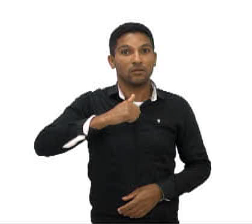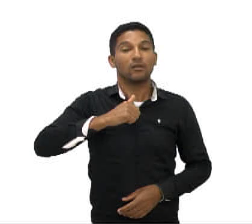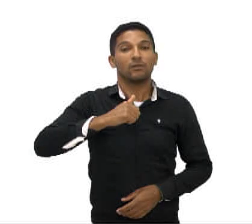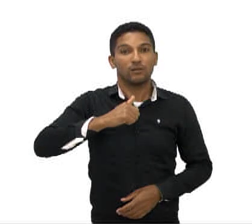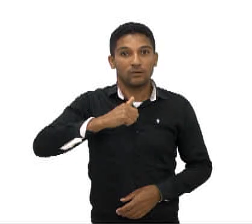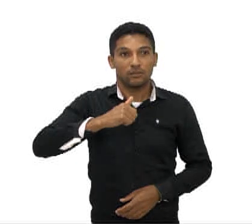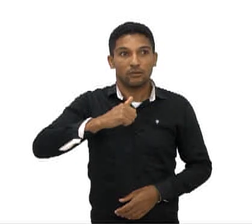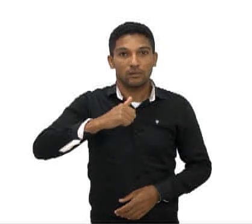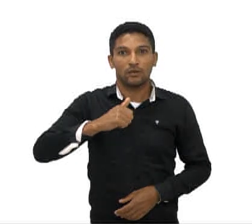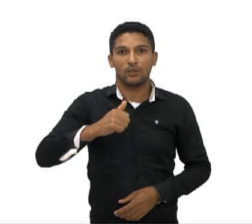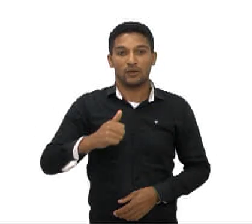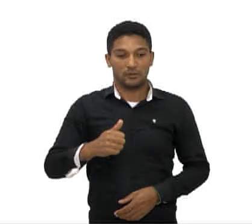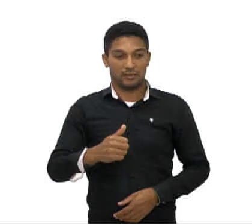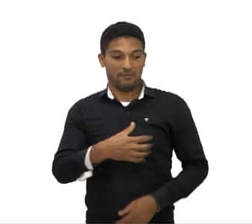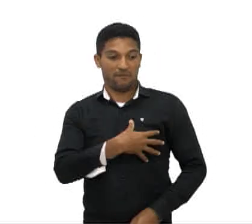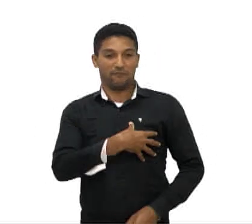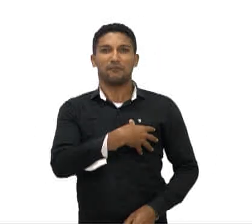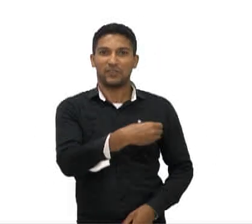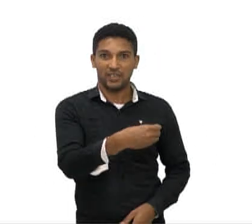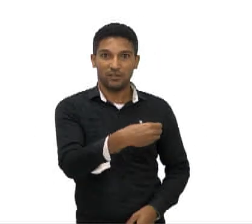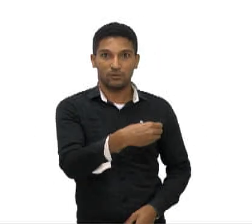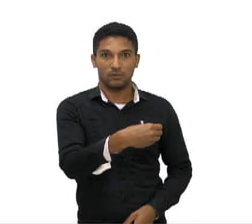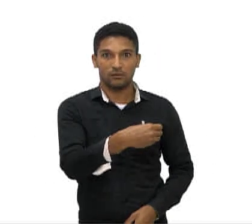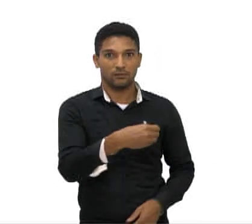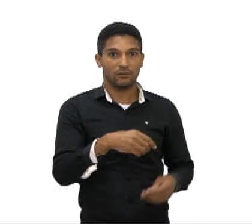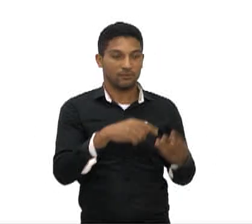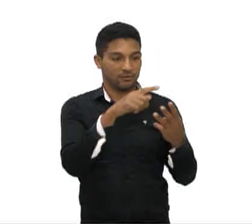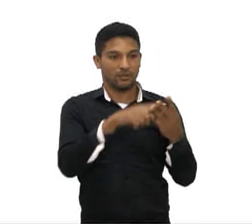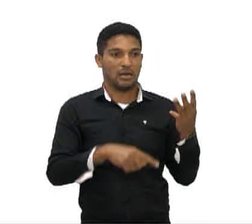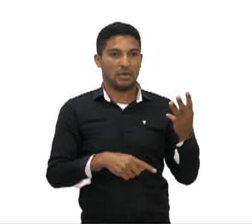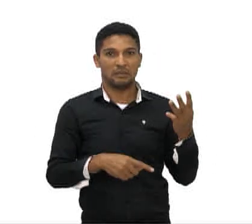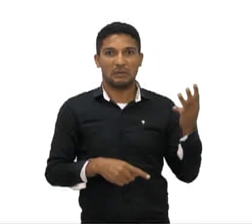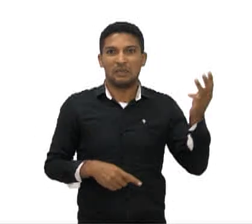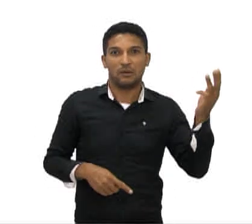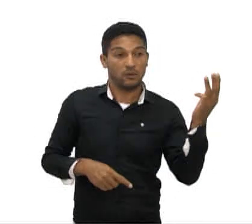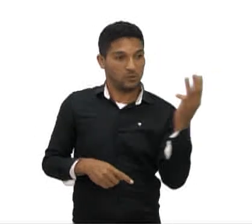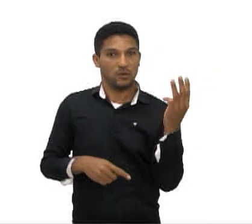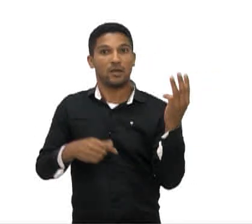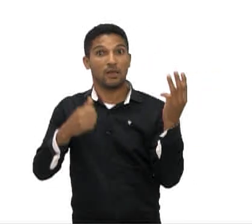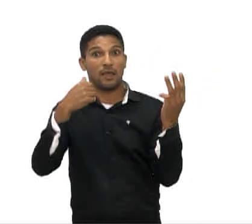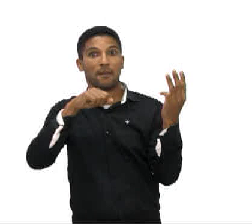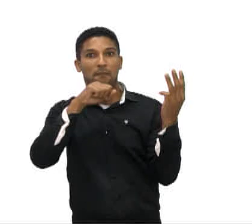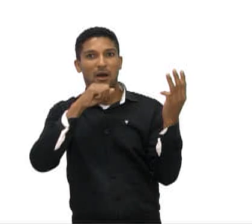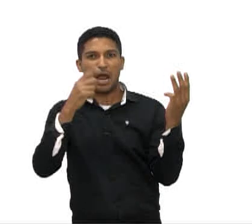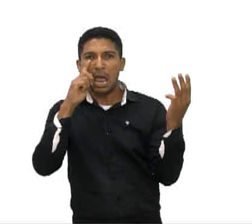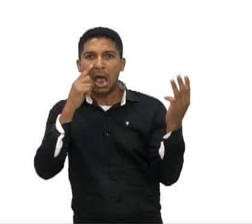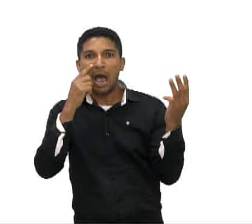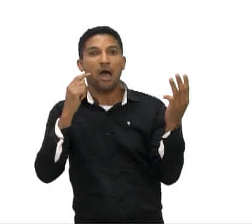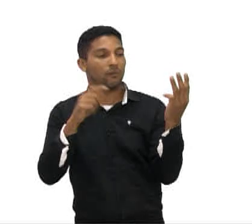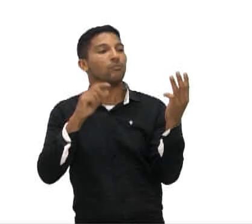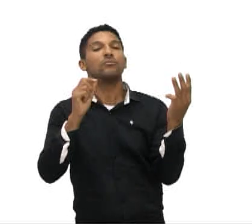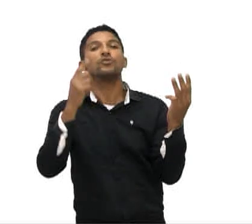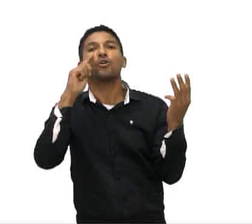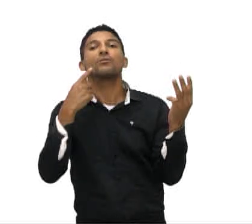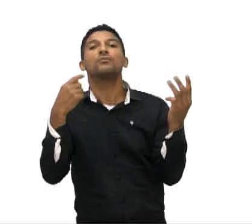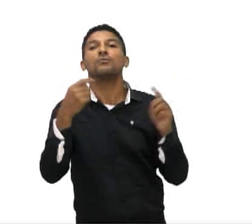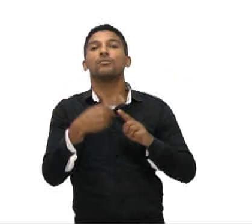que ahogou a seus hijos. Vamos adelante que vamos a trabalhar duas